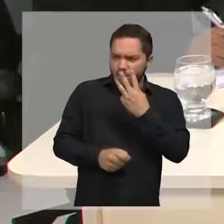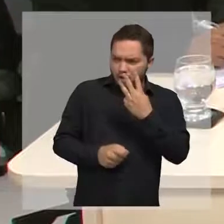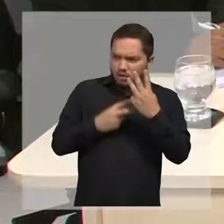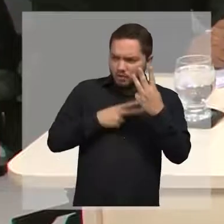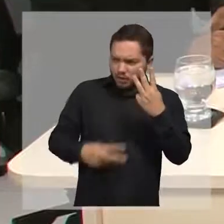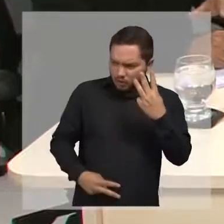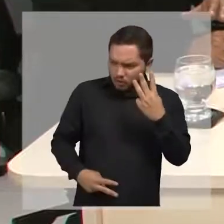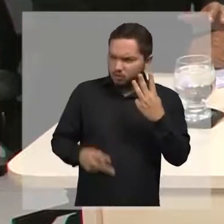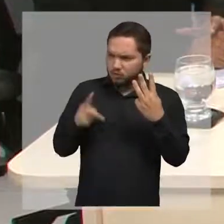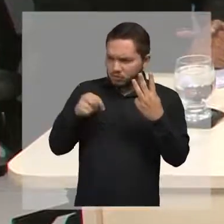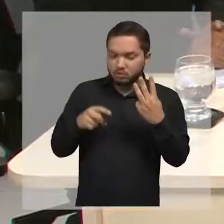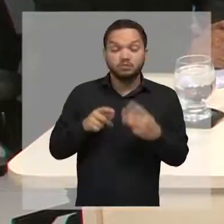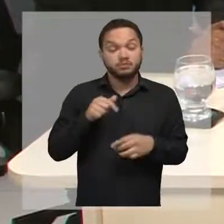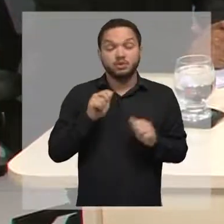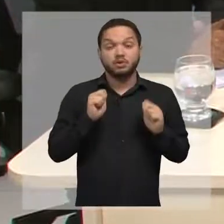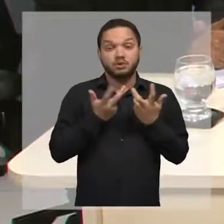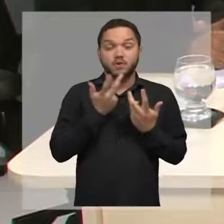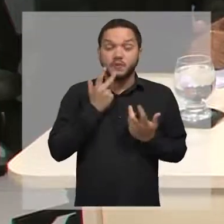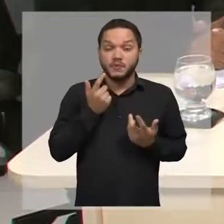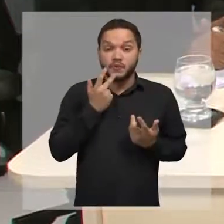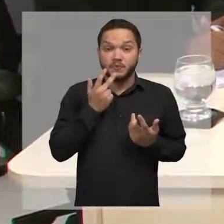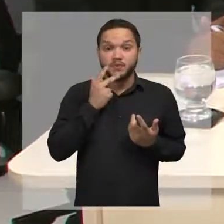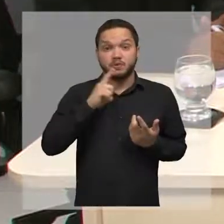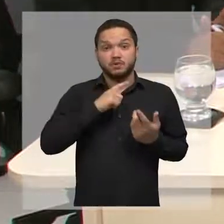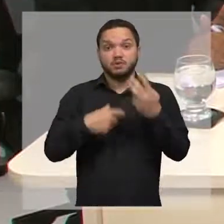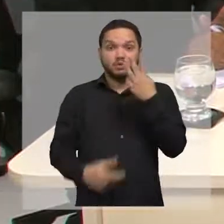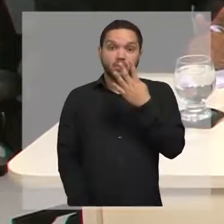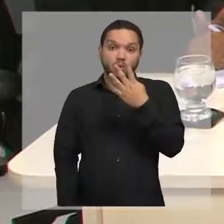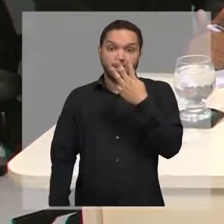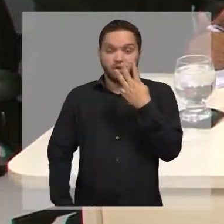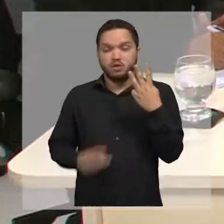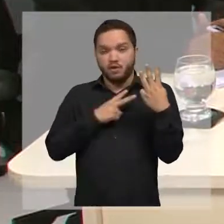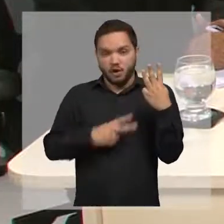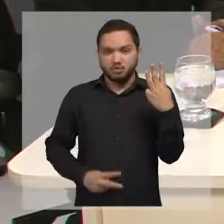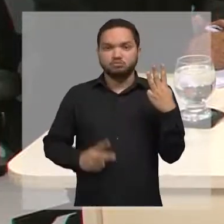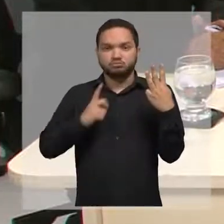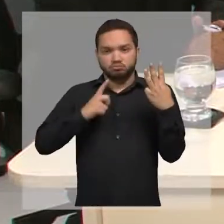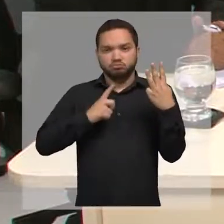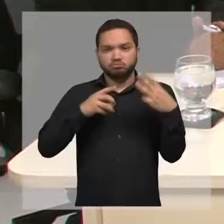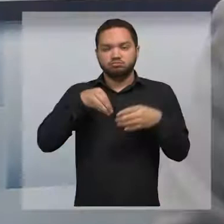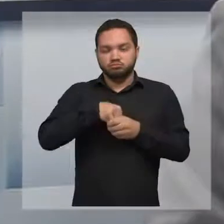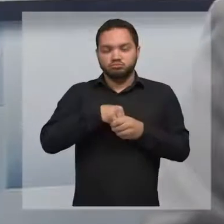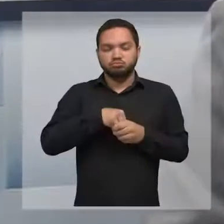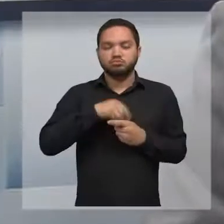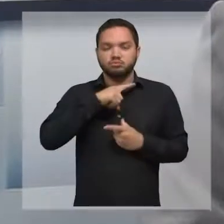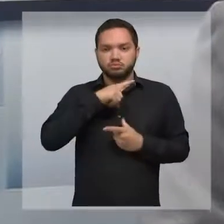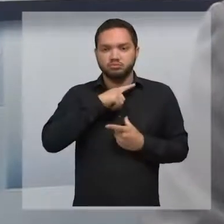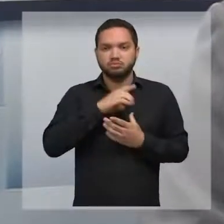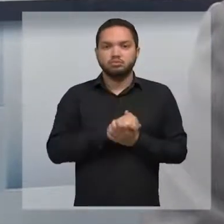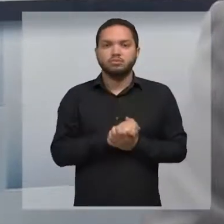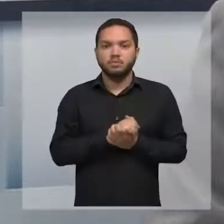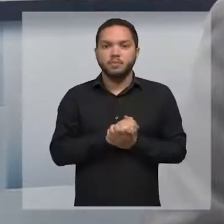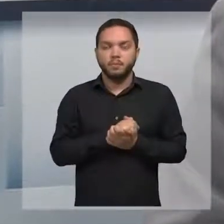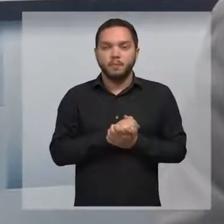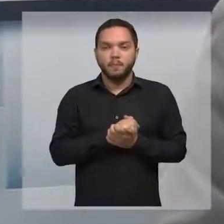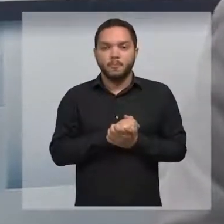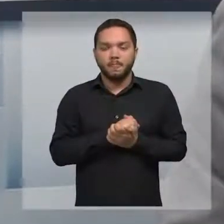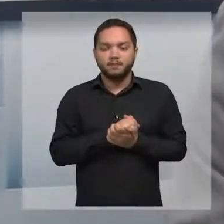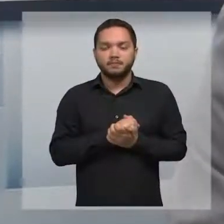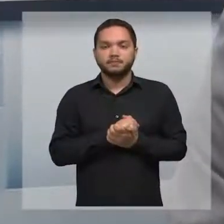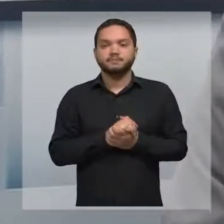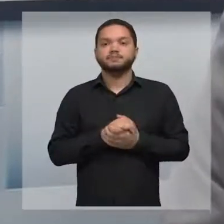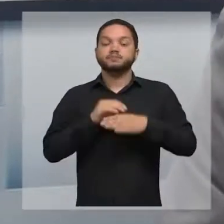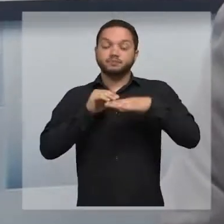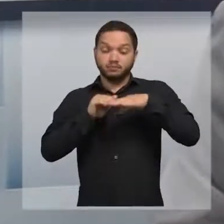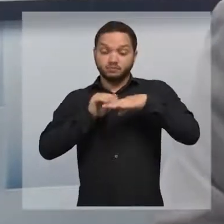43 vereadores... A Câmara Municipal de Fortaleza conta com 43 vereadores. E o quórum para abrir o